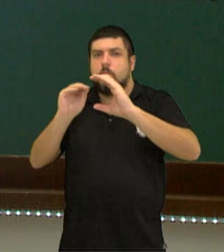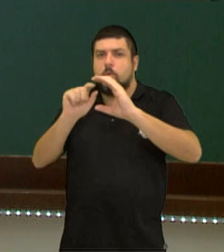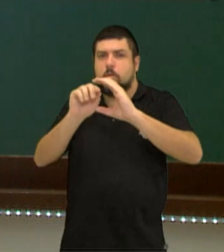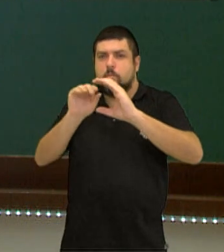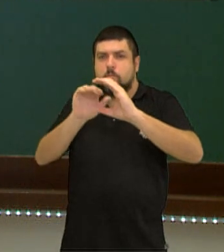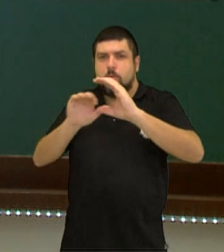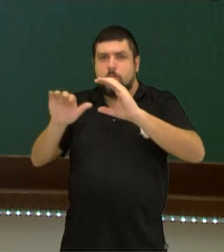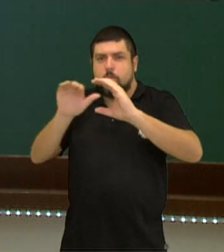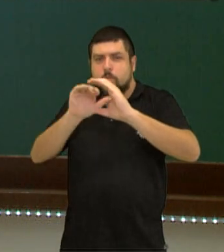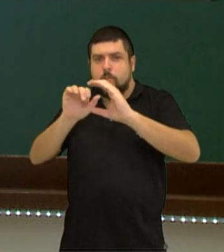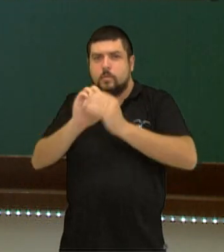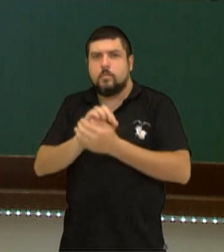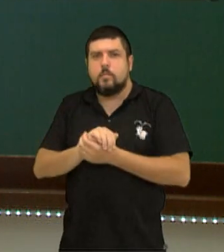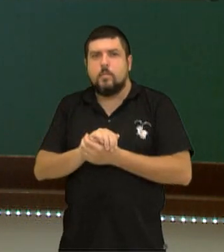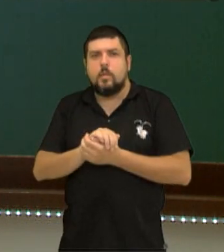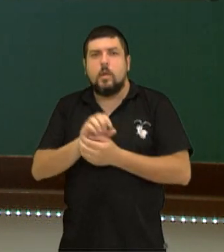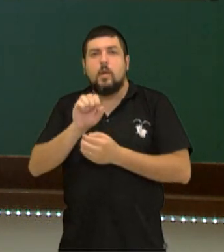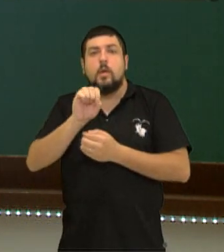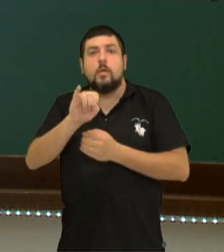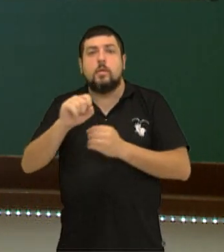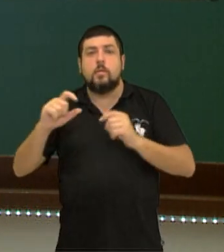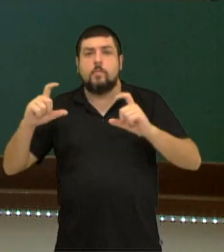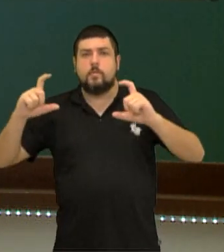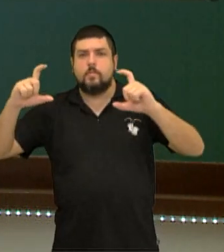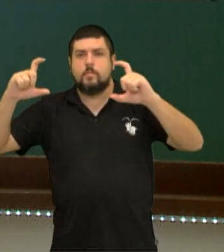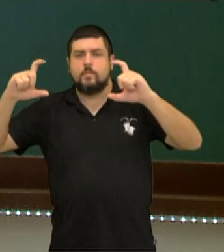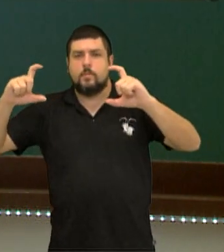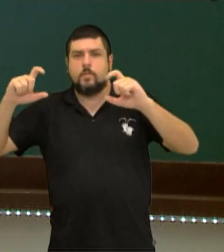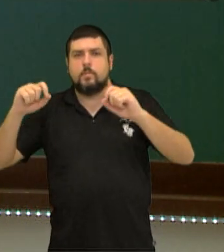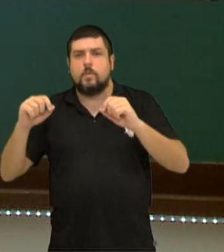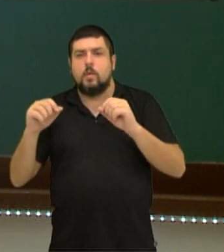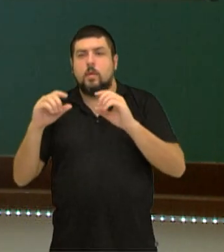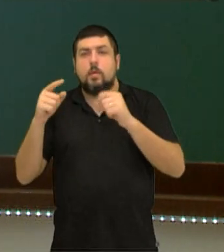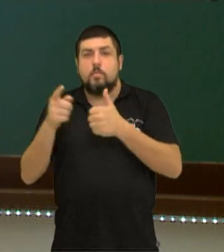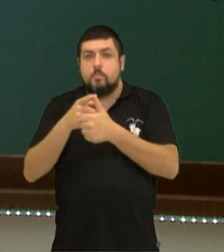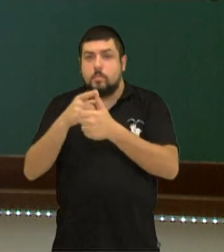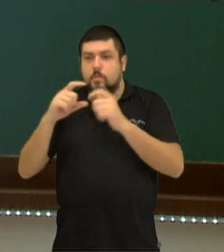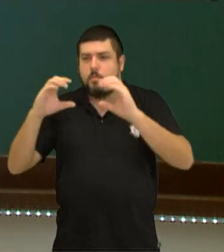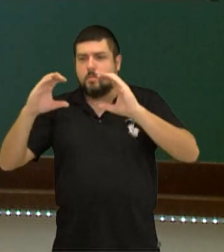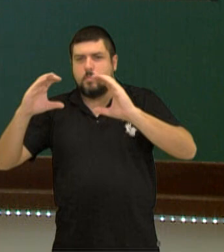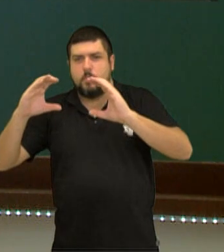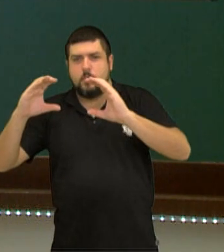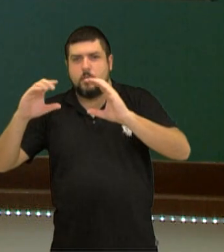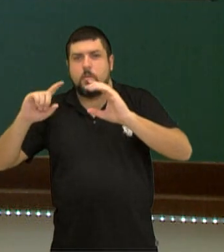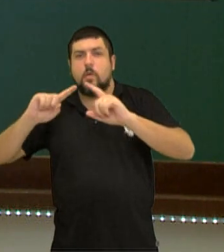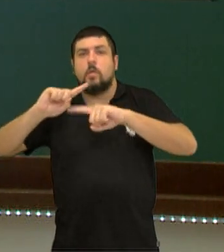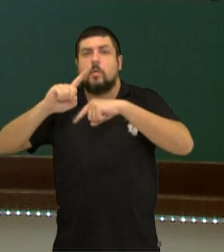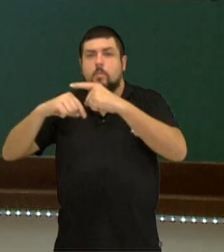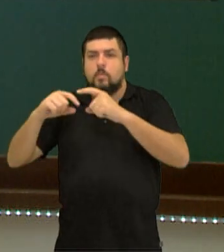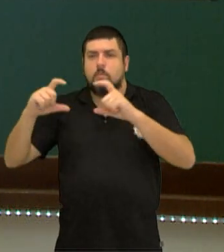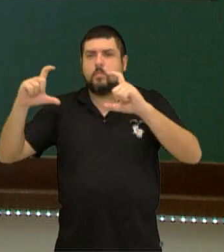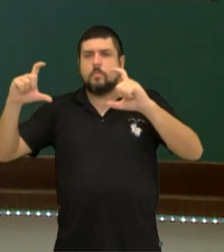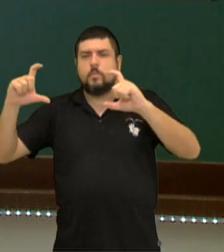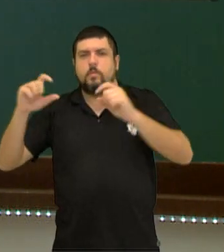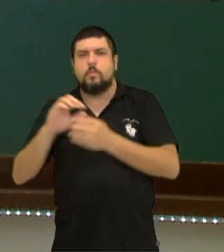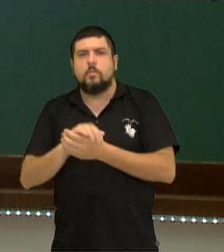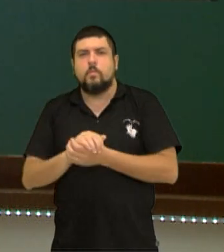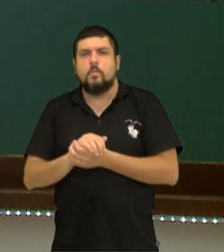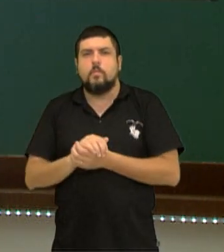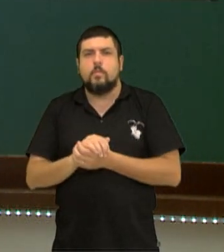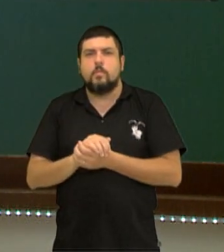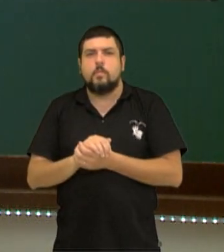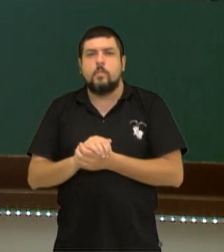se aparecer o colchetes, eu resolvo primeiro o que está no parênteses e depois o colchetes. E se aparecer as